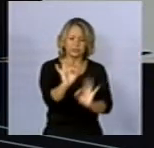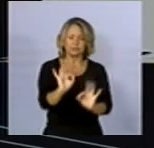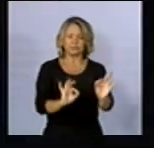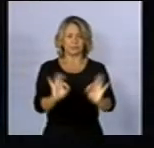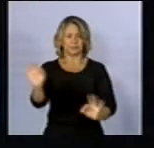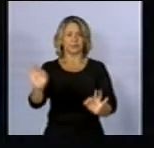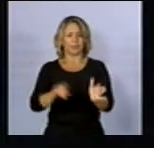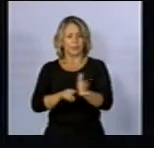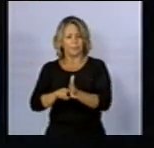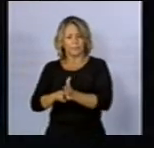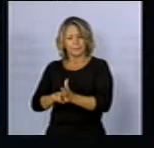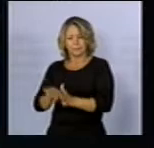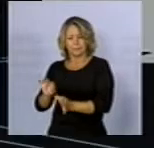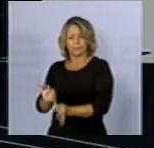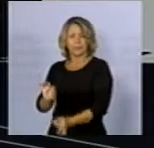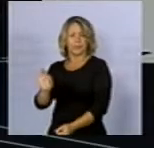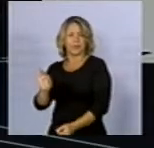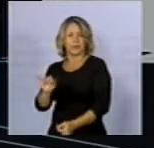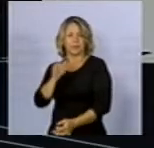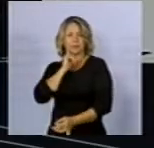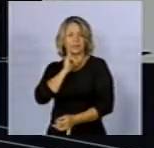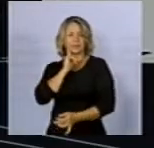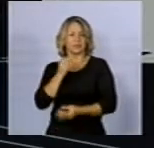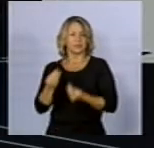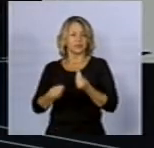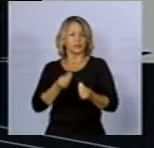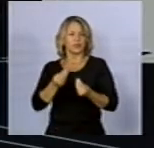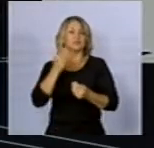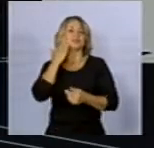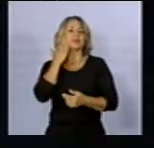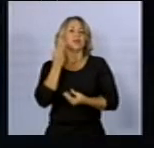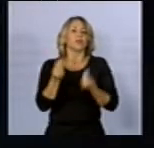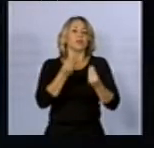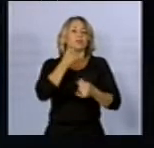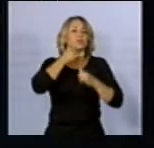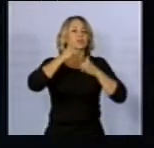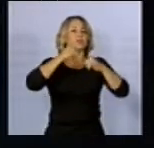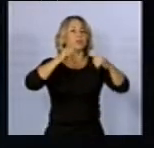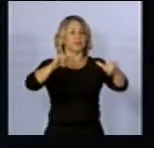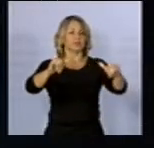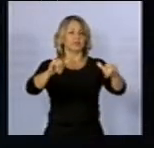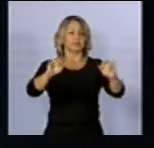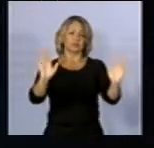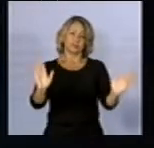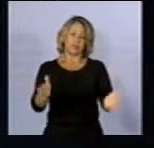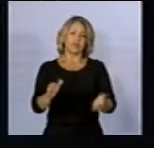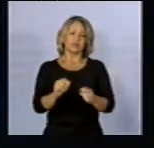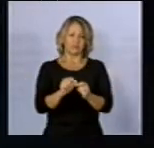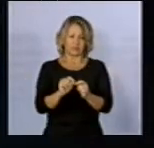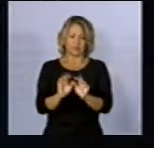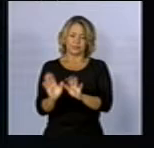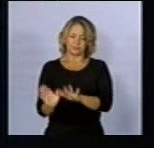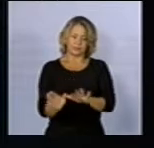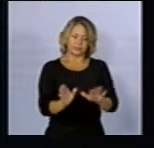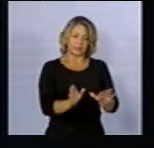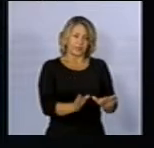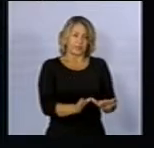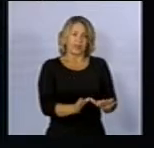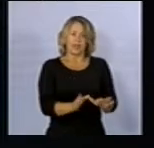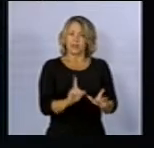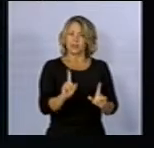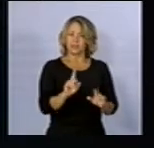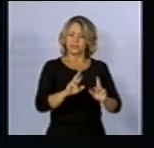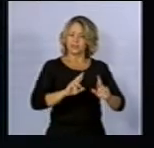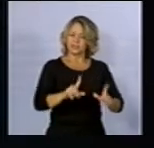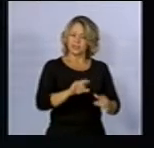Foi feita a medida... No nível de radiação? Foi. E não diferiu da